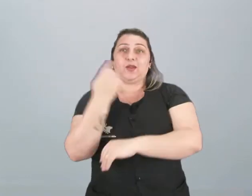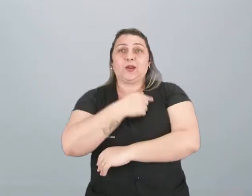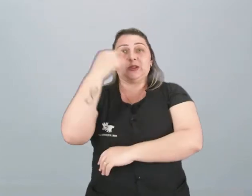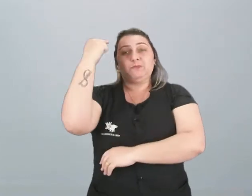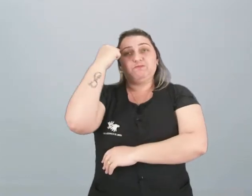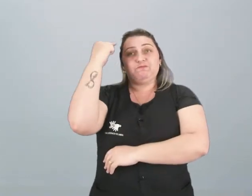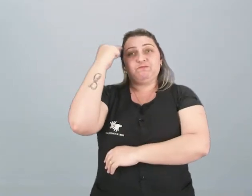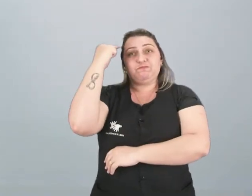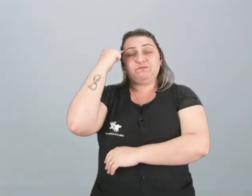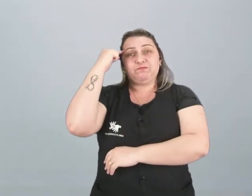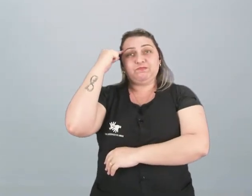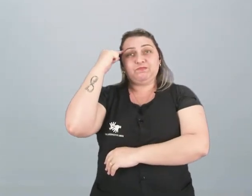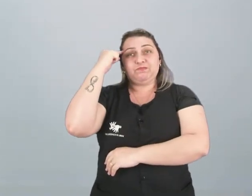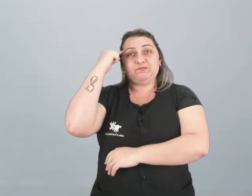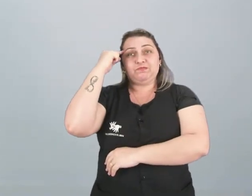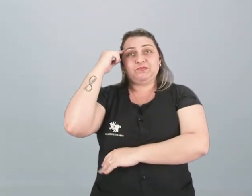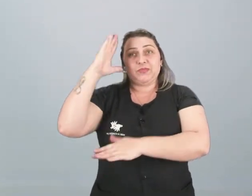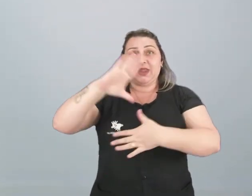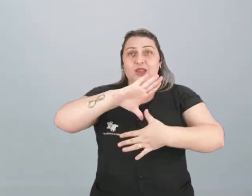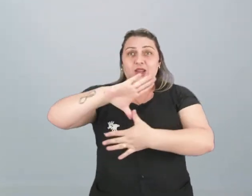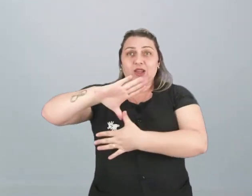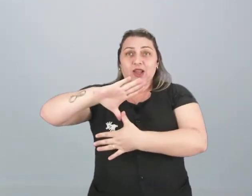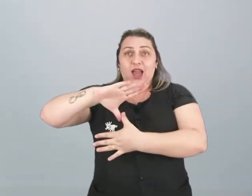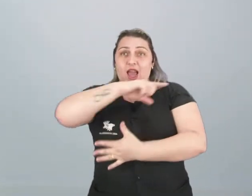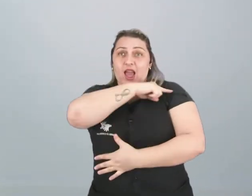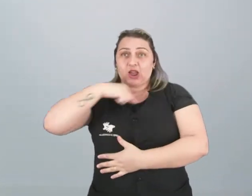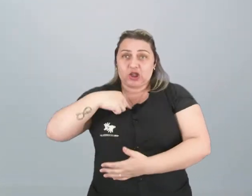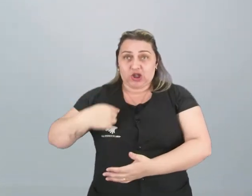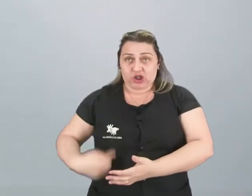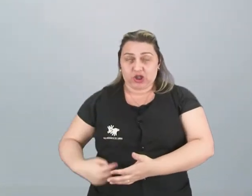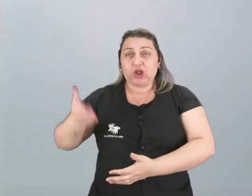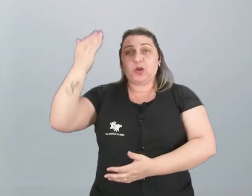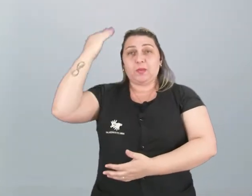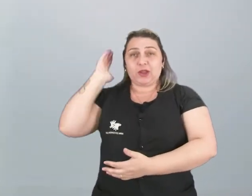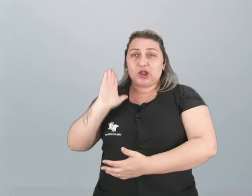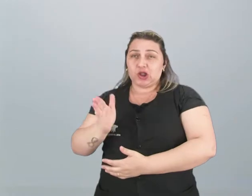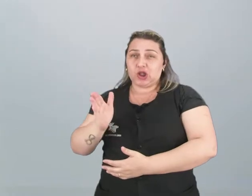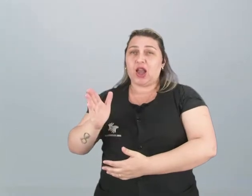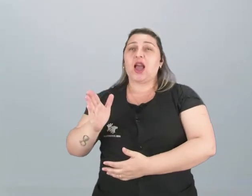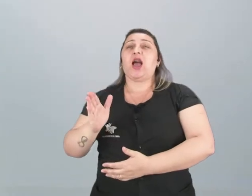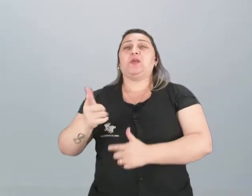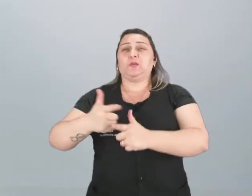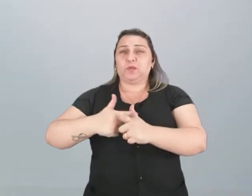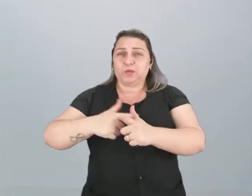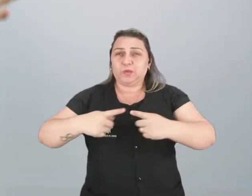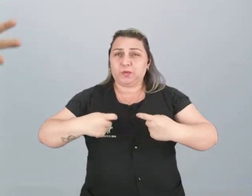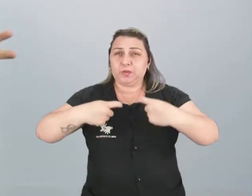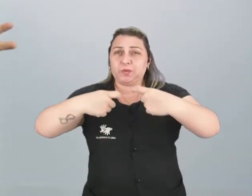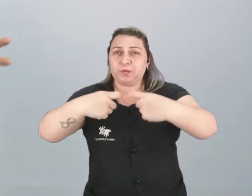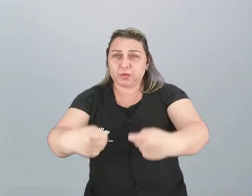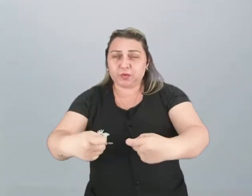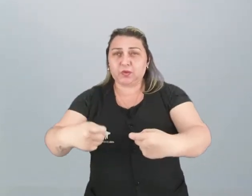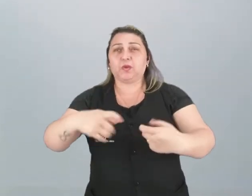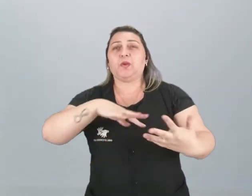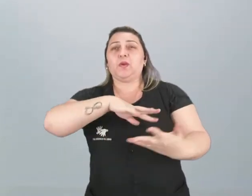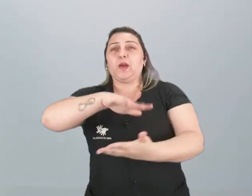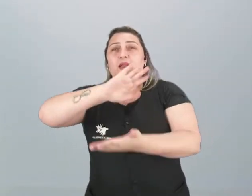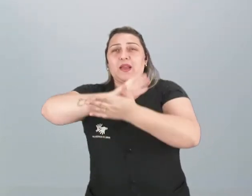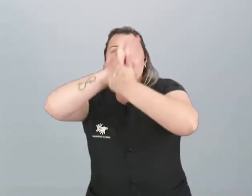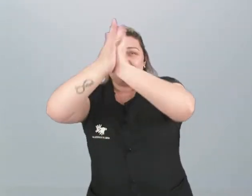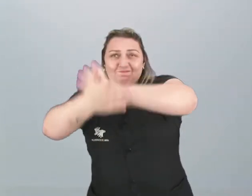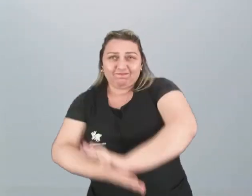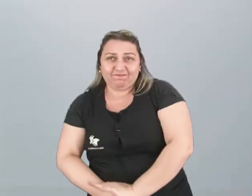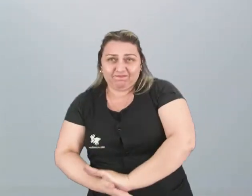imagina que a China no passado já passou por sérios problemas de guerra que levou o país ao arraso,